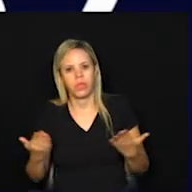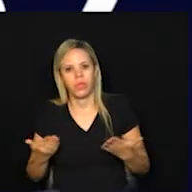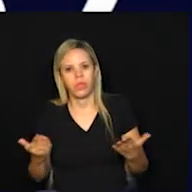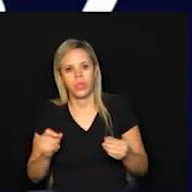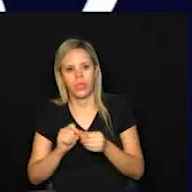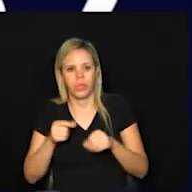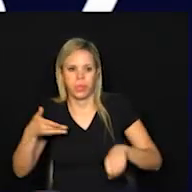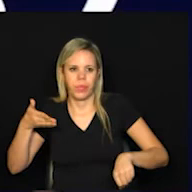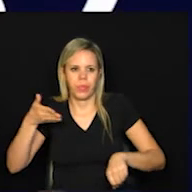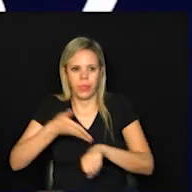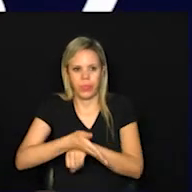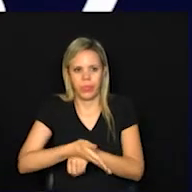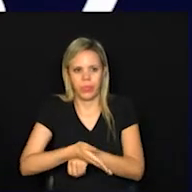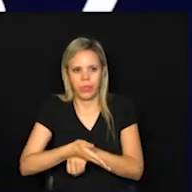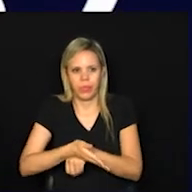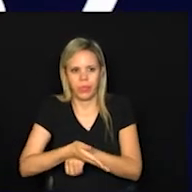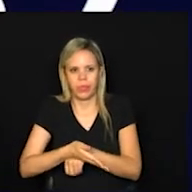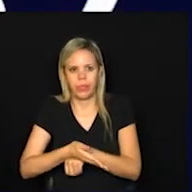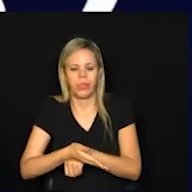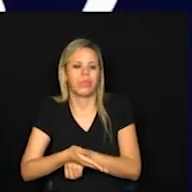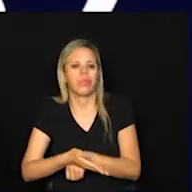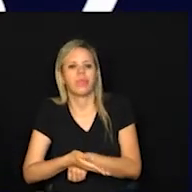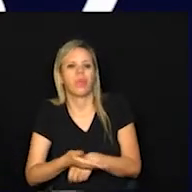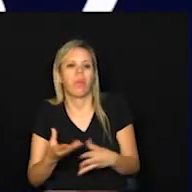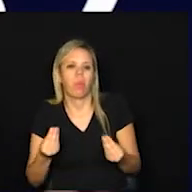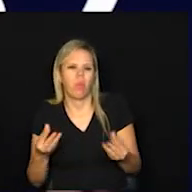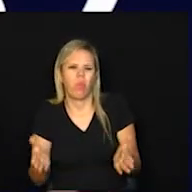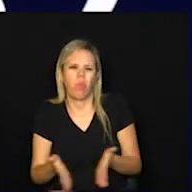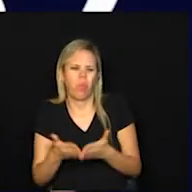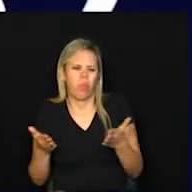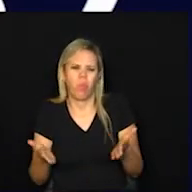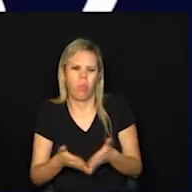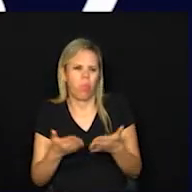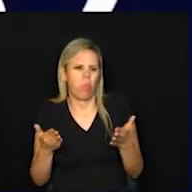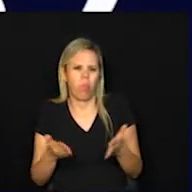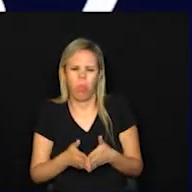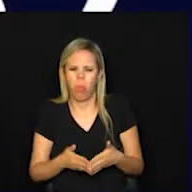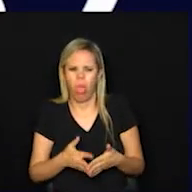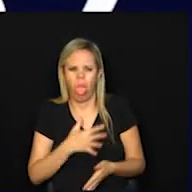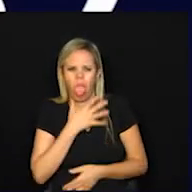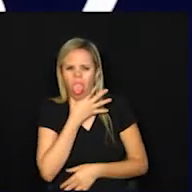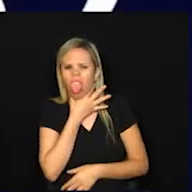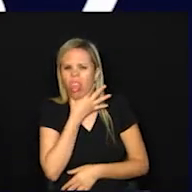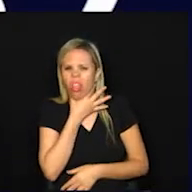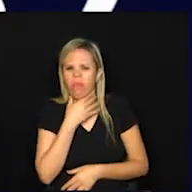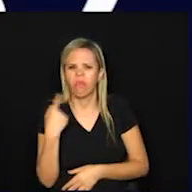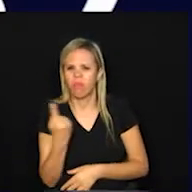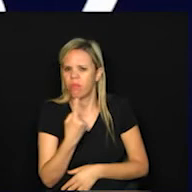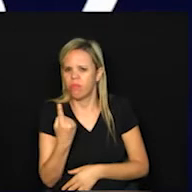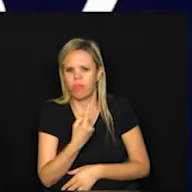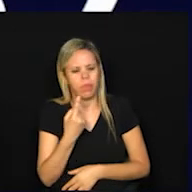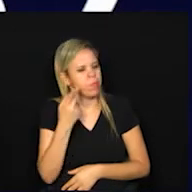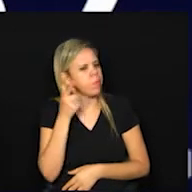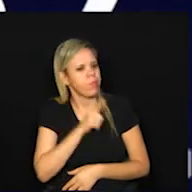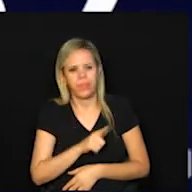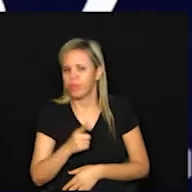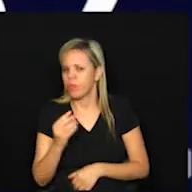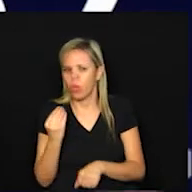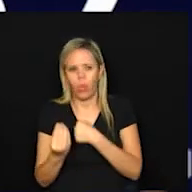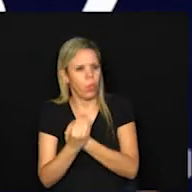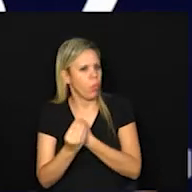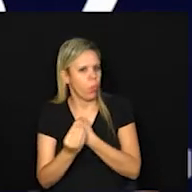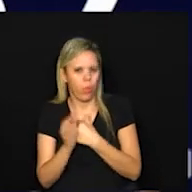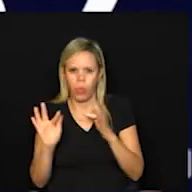fazem parte dessa situação de extrema pobreza. Uma situação em que sozinha a pessoa não tem condições de se manter e